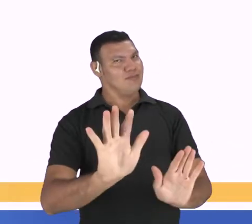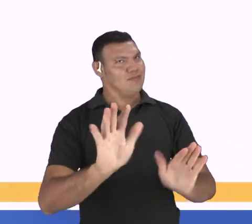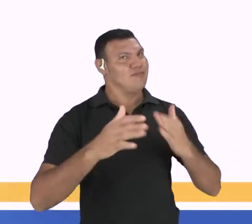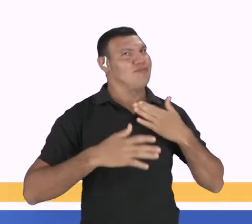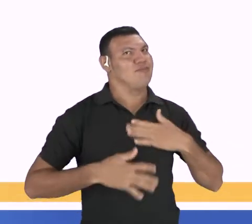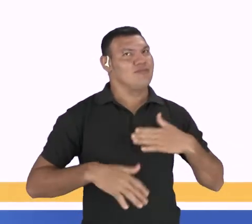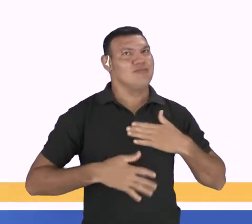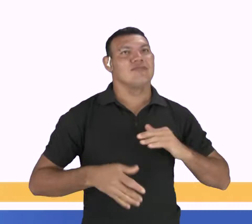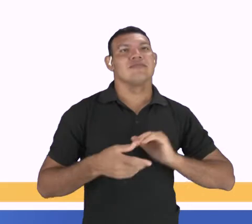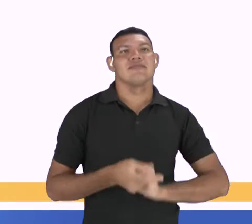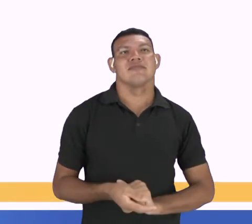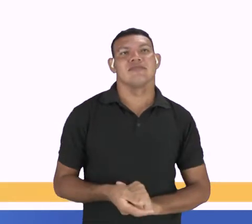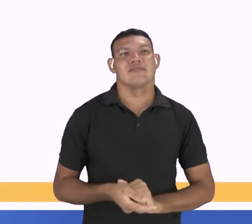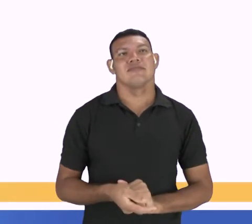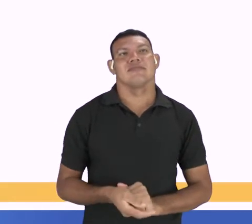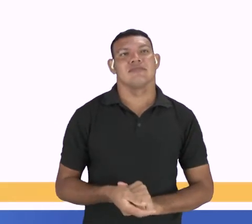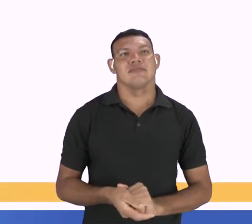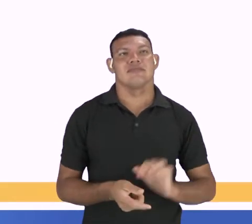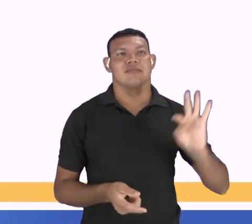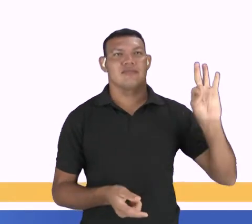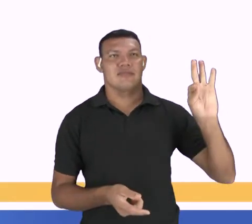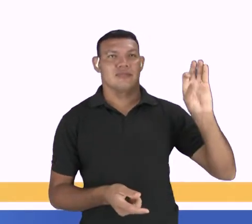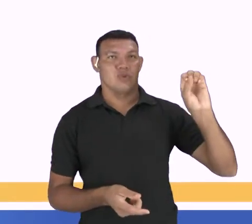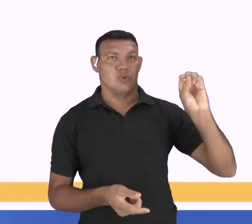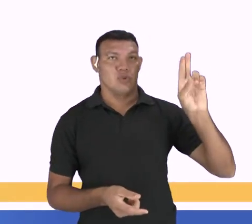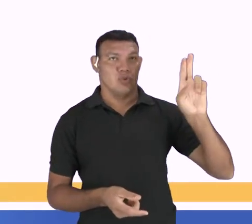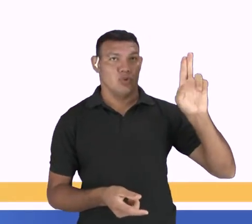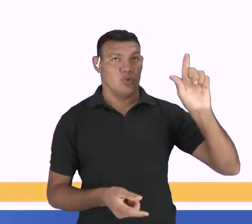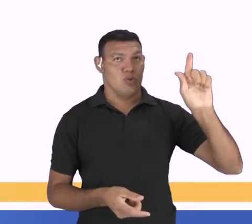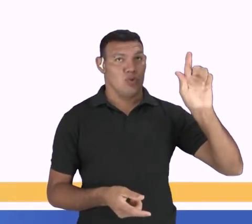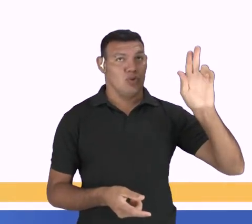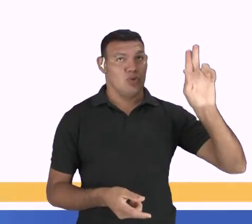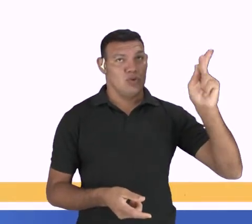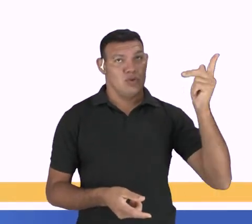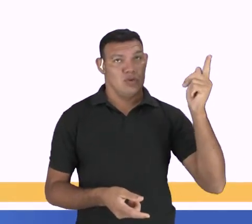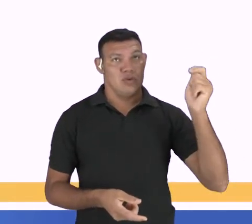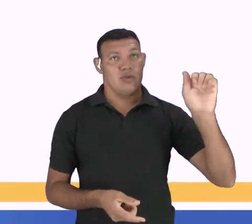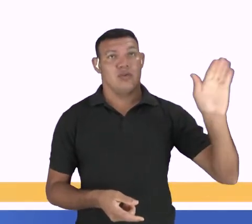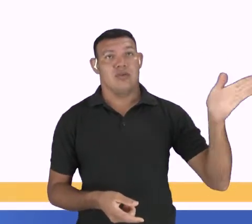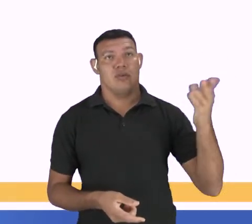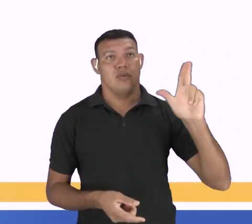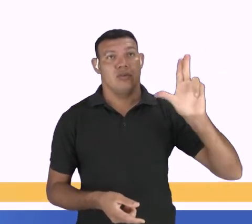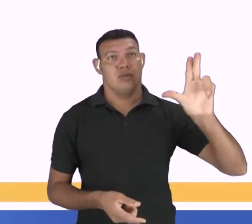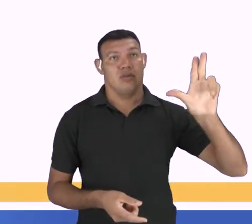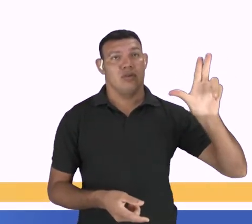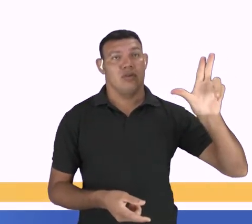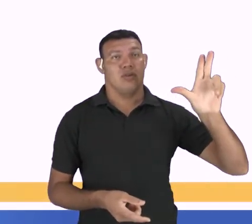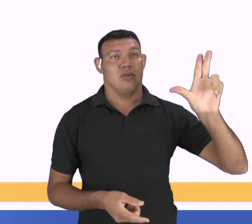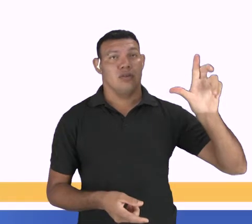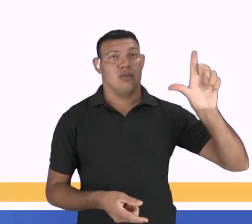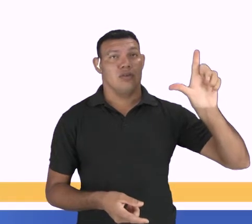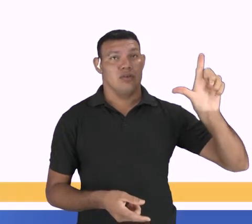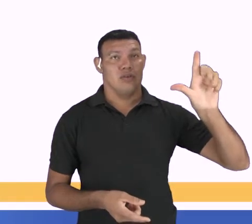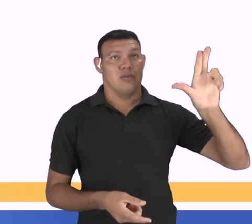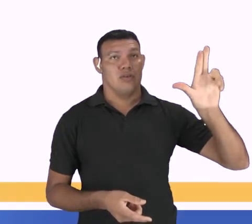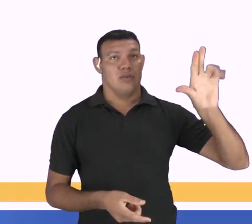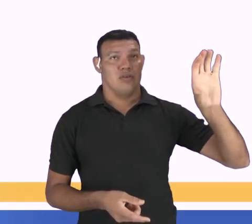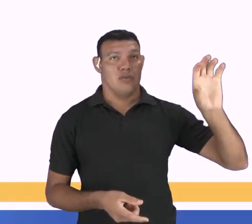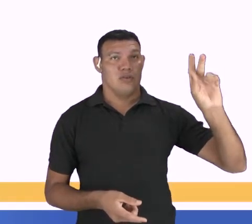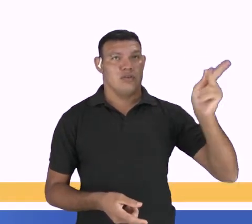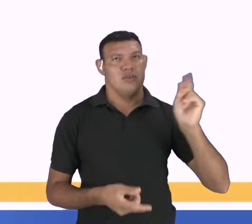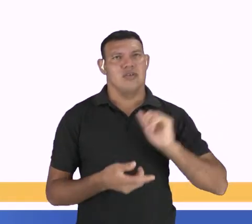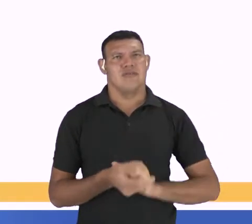é tough luck? A tradução literal seria difícil sorte. Ou sorte difícil,